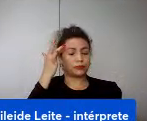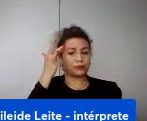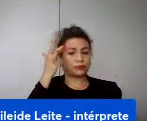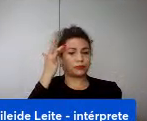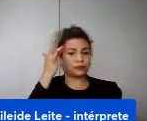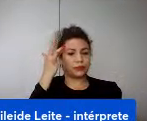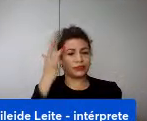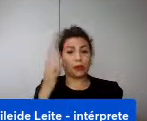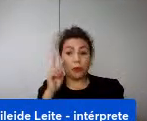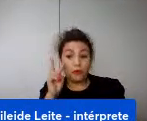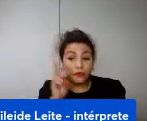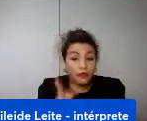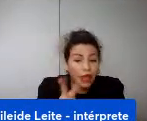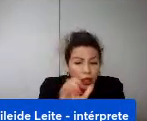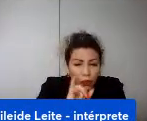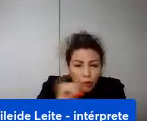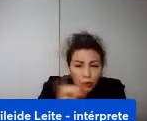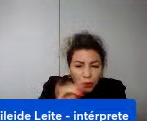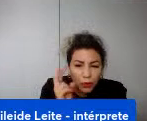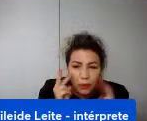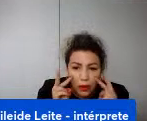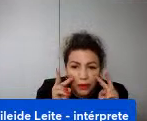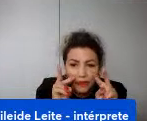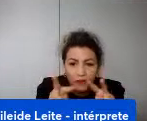YouTube, o evento,